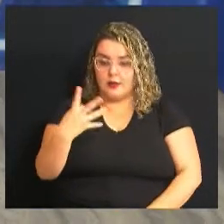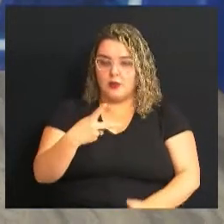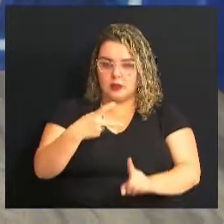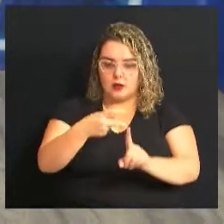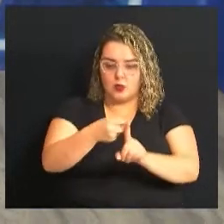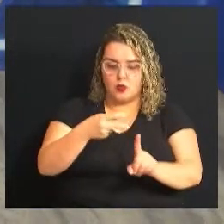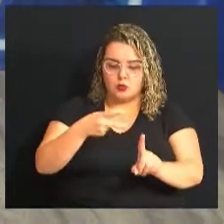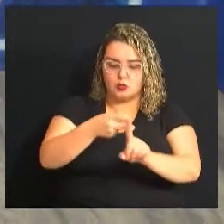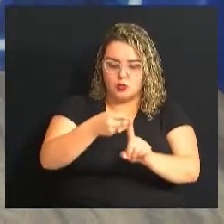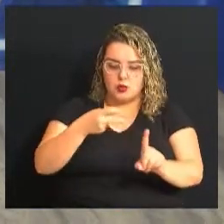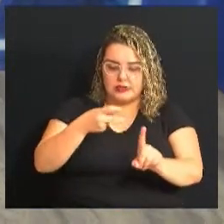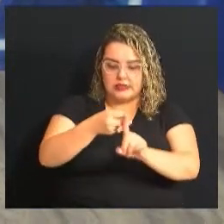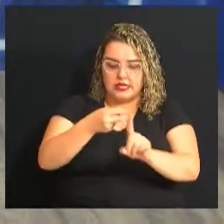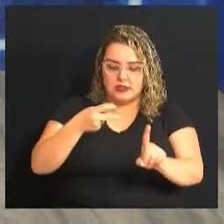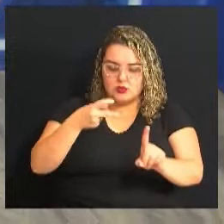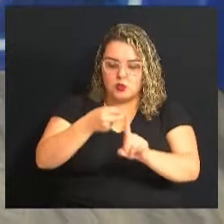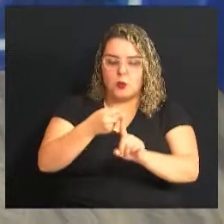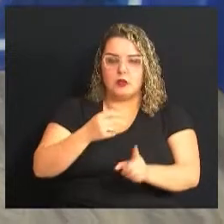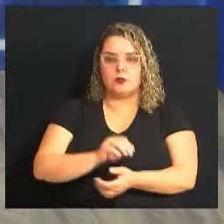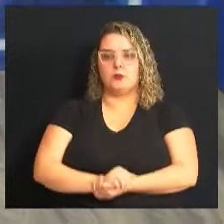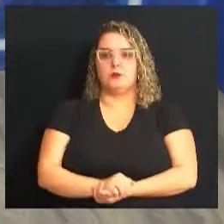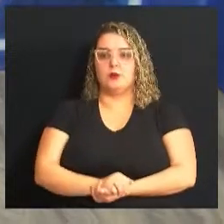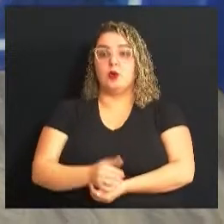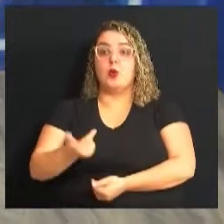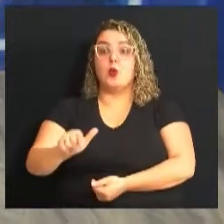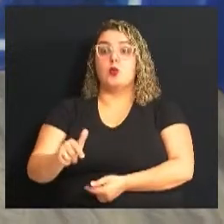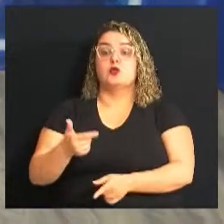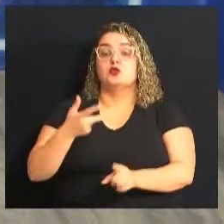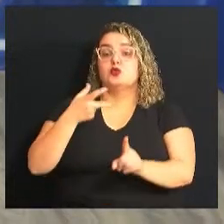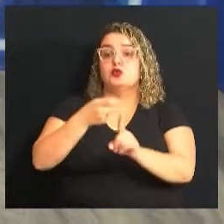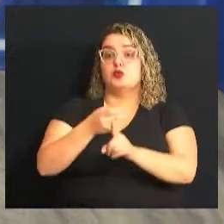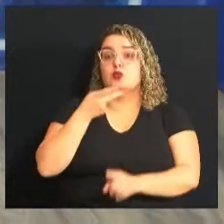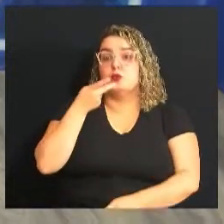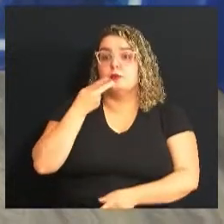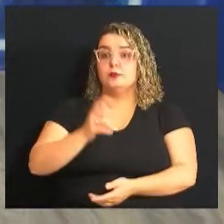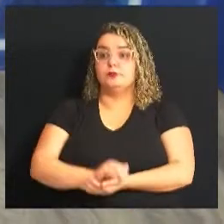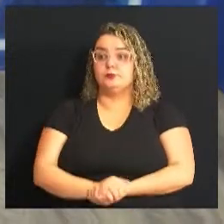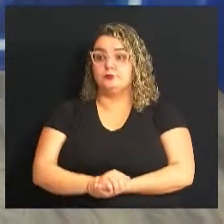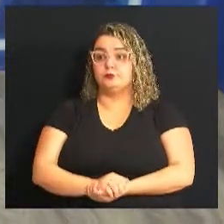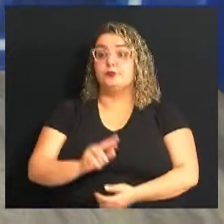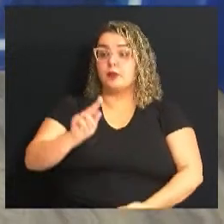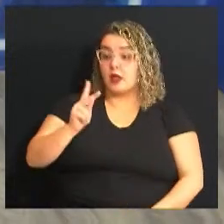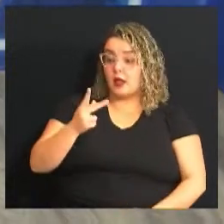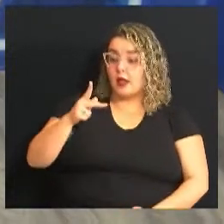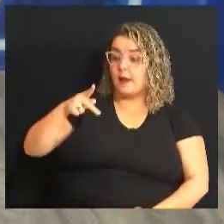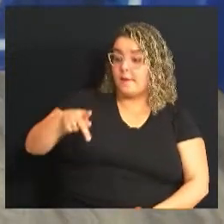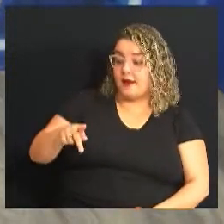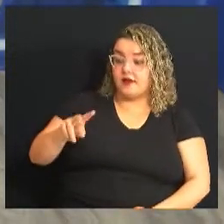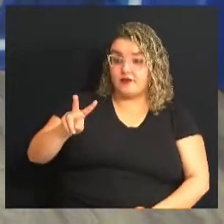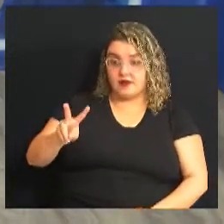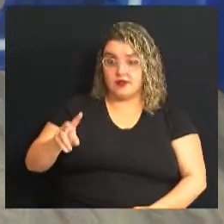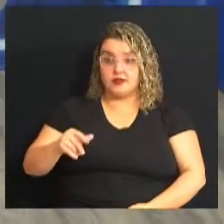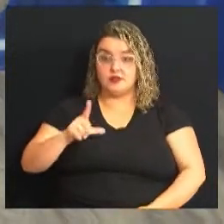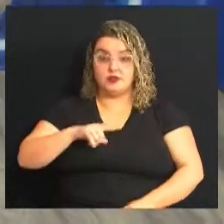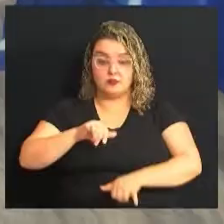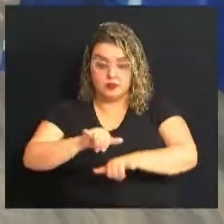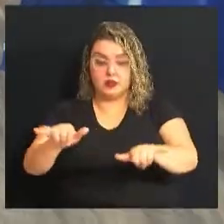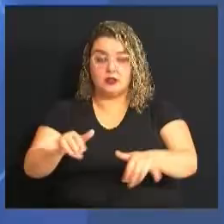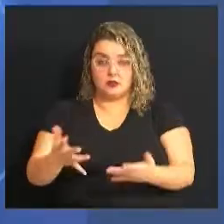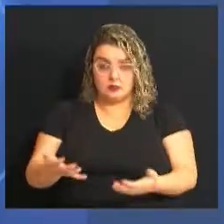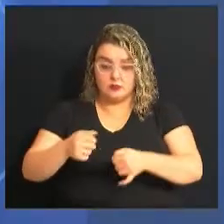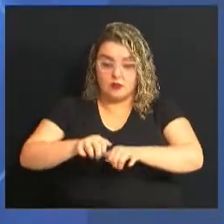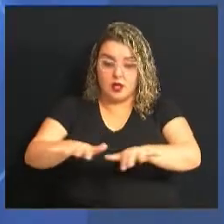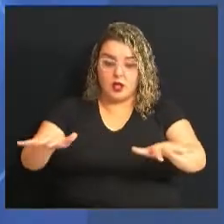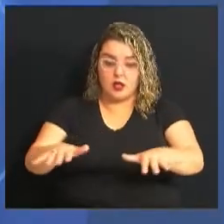gente continua falando sobre vacinação, só que agora sobre HPV, porque nós tivemos uma ampliação, né, Mirna? Porque a gente lembra que